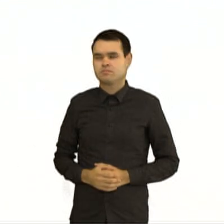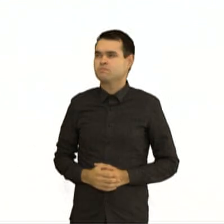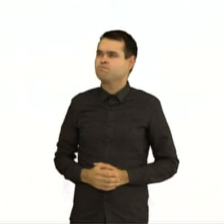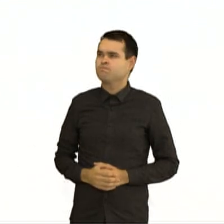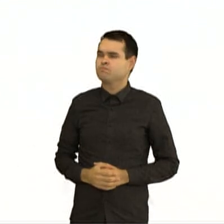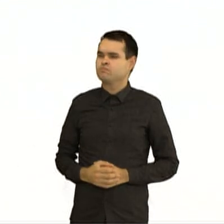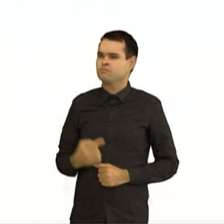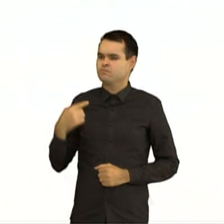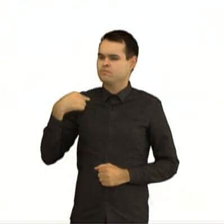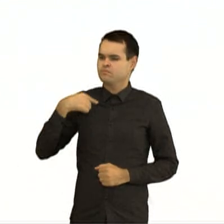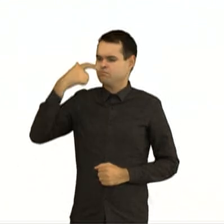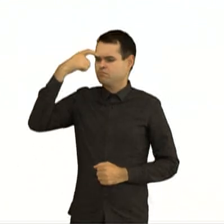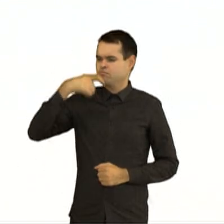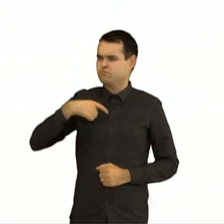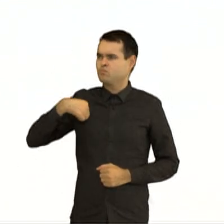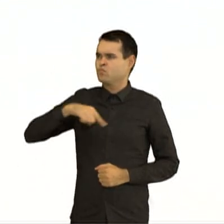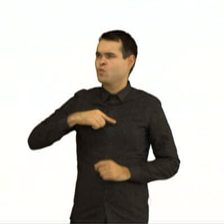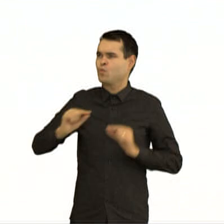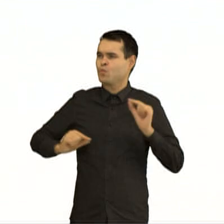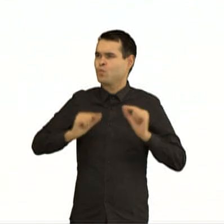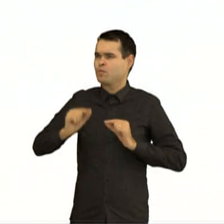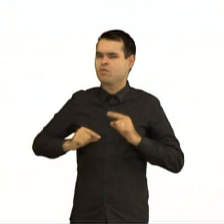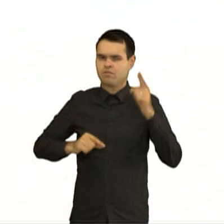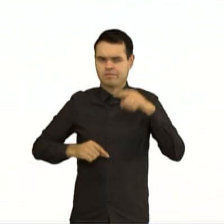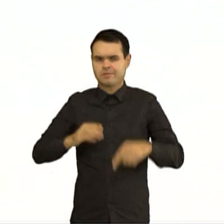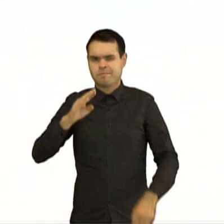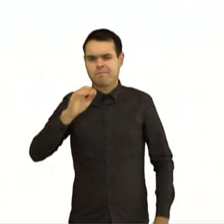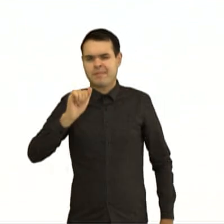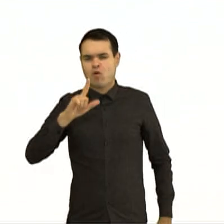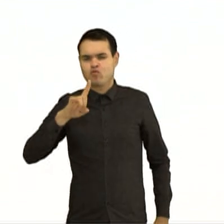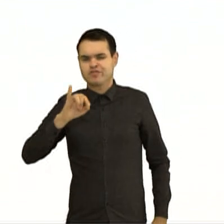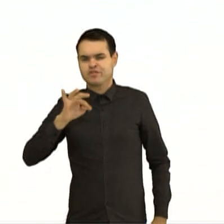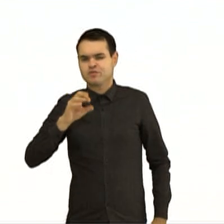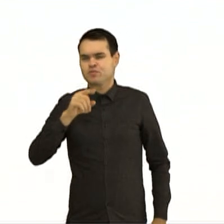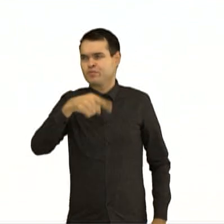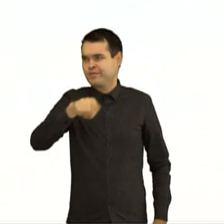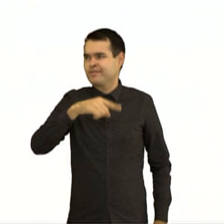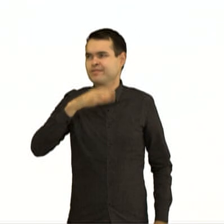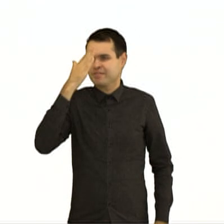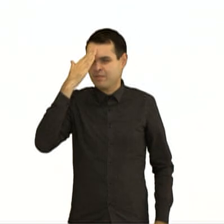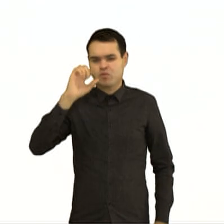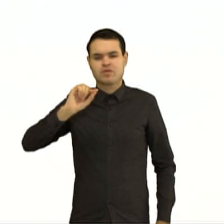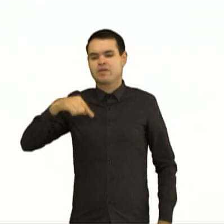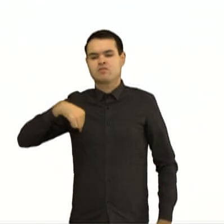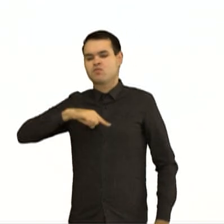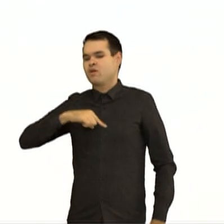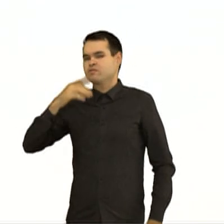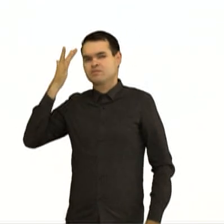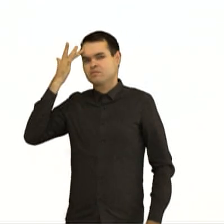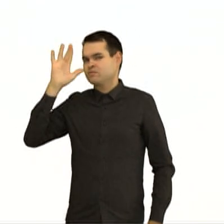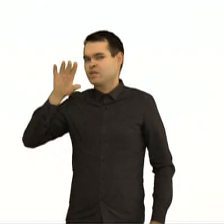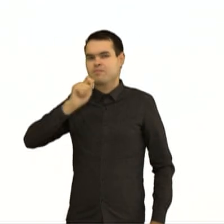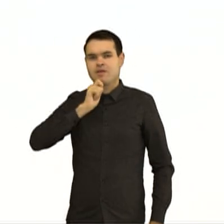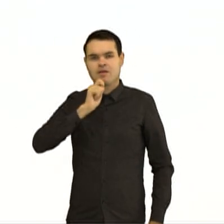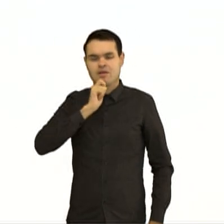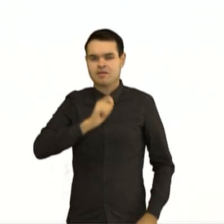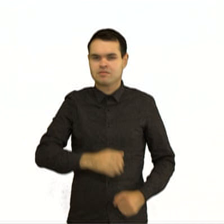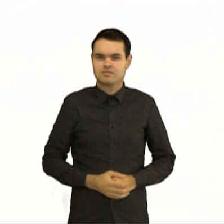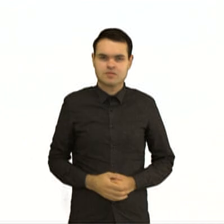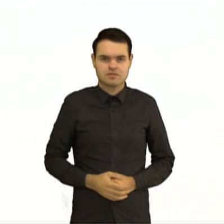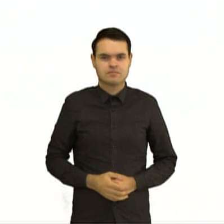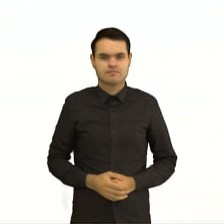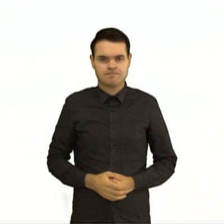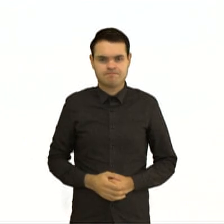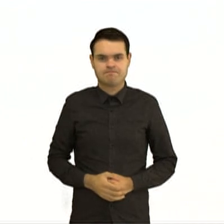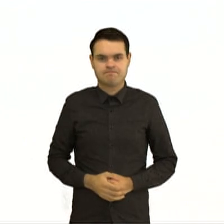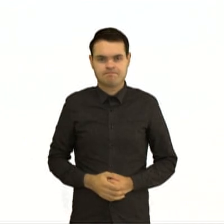somos? Os malditos sabem que nós ainda não sabemos. Vamos à primeira atividade referente a essa